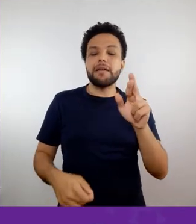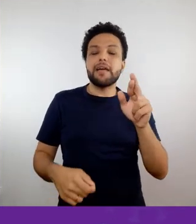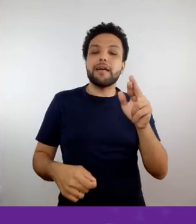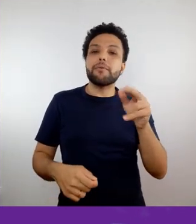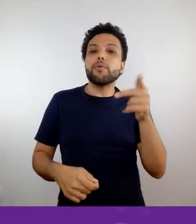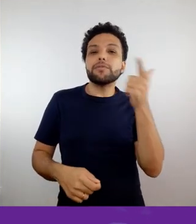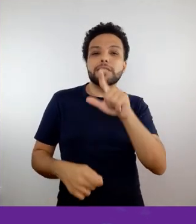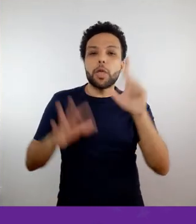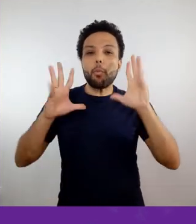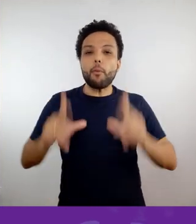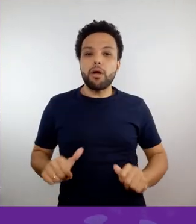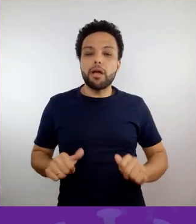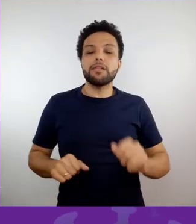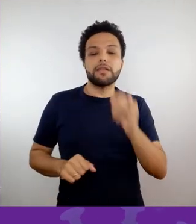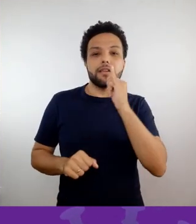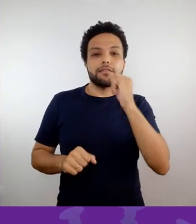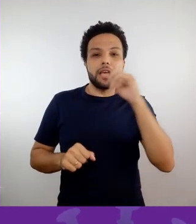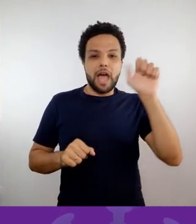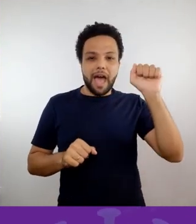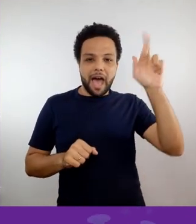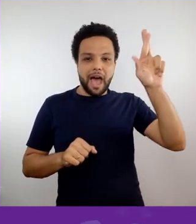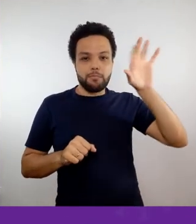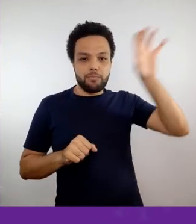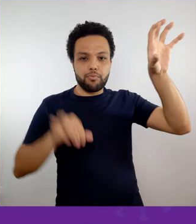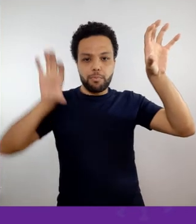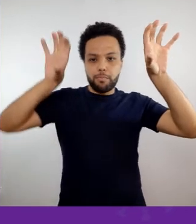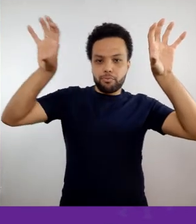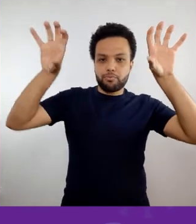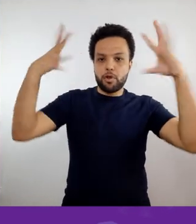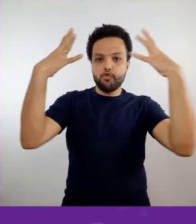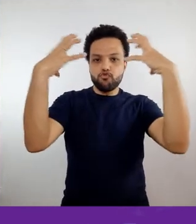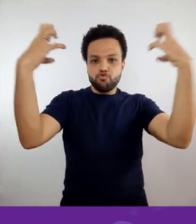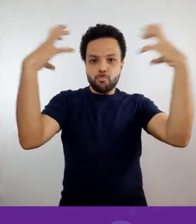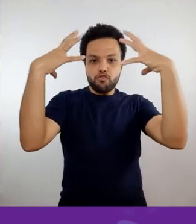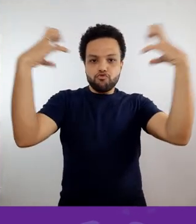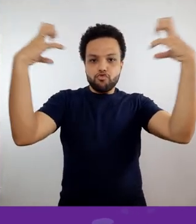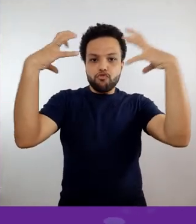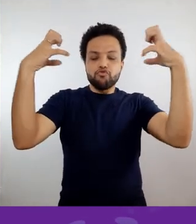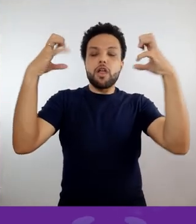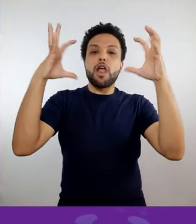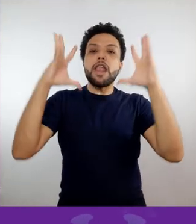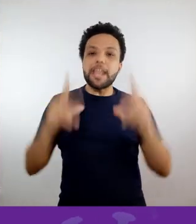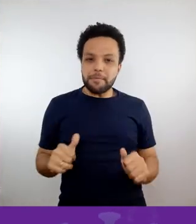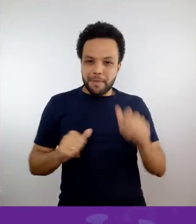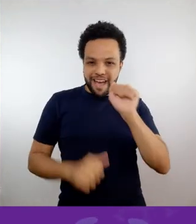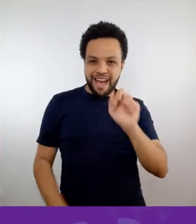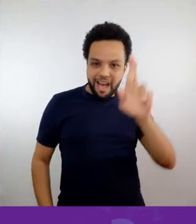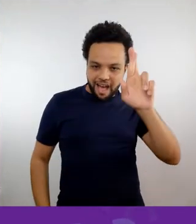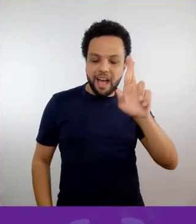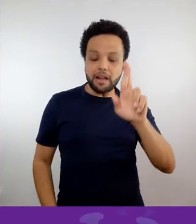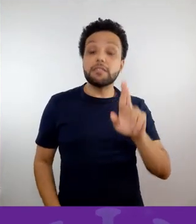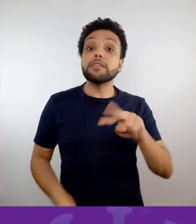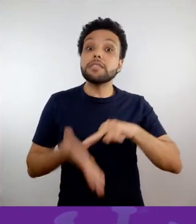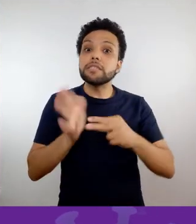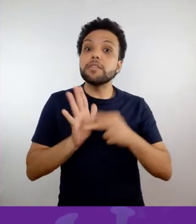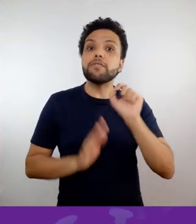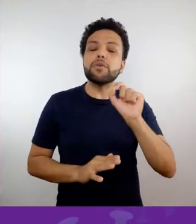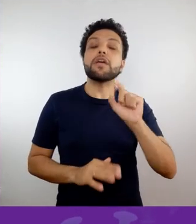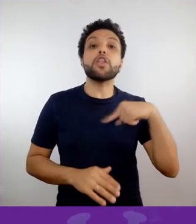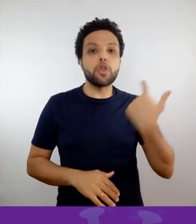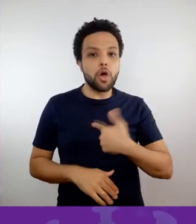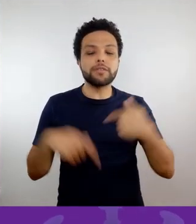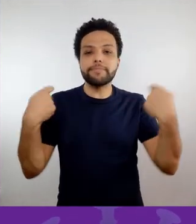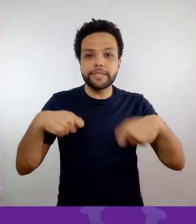meios físicos que a gente usa que fazem a desinfecção do ar ajudam a fazer isso né isso aumenta nossa